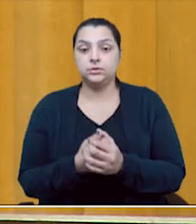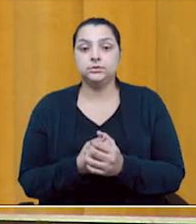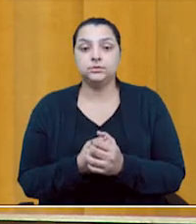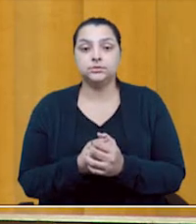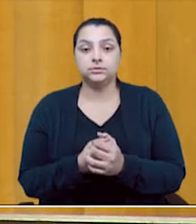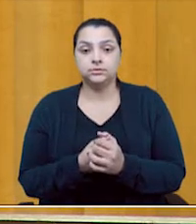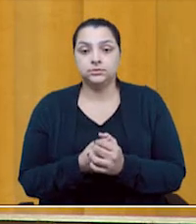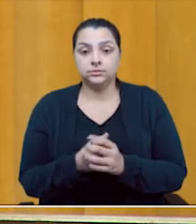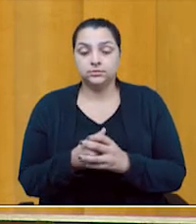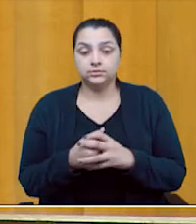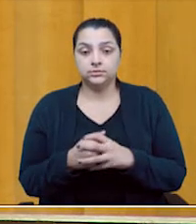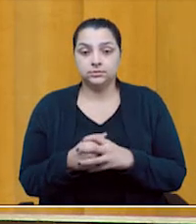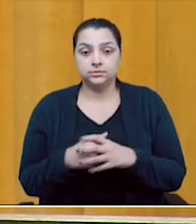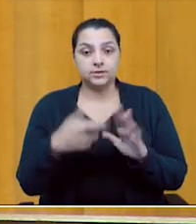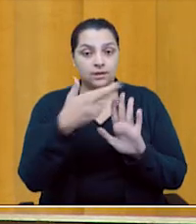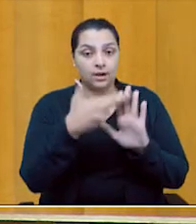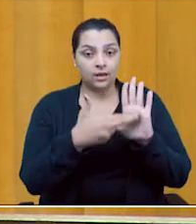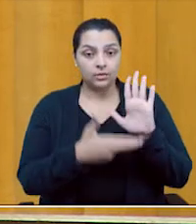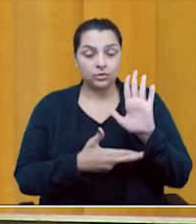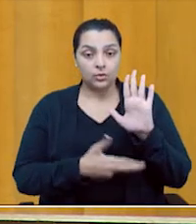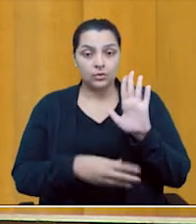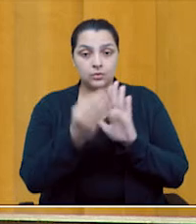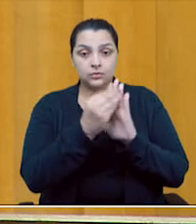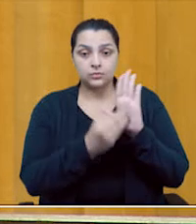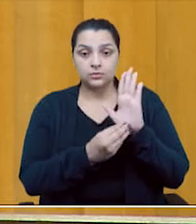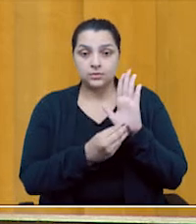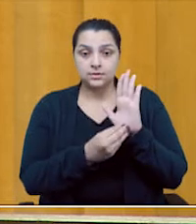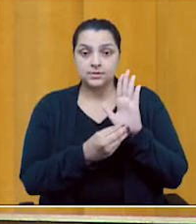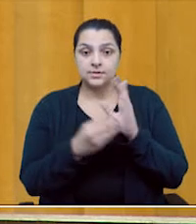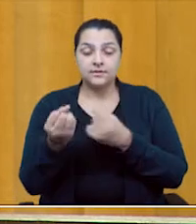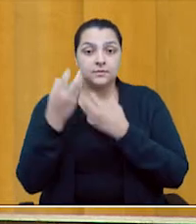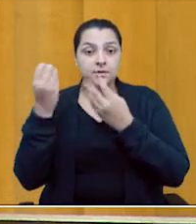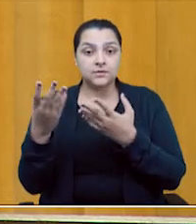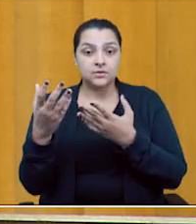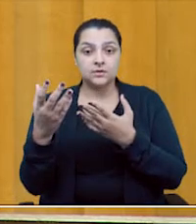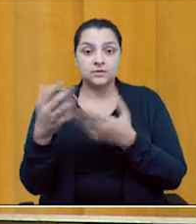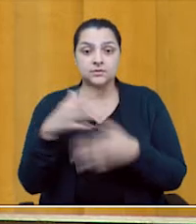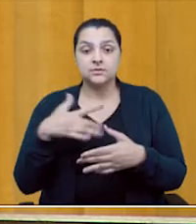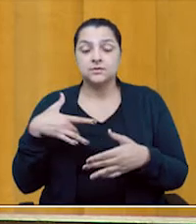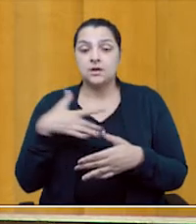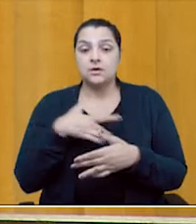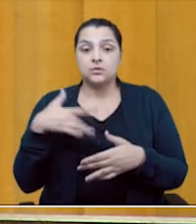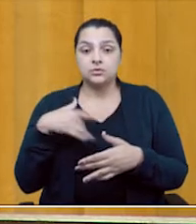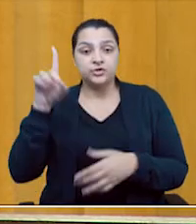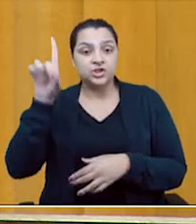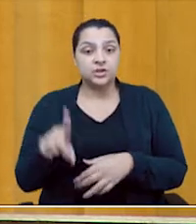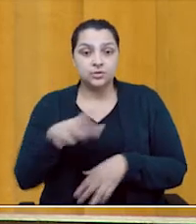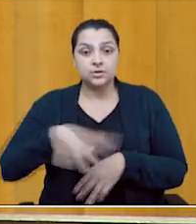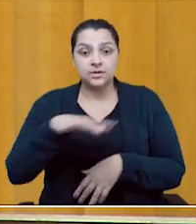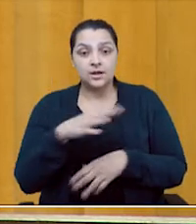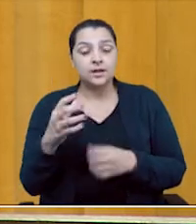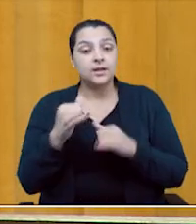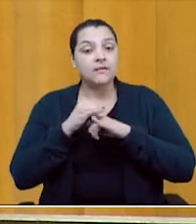e esse relatório ele foi produzido com dados dos gestores de saúde dos tribunais, são basicamente os diretores da área que informaram isso.